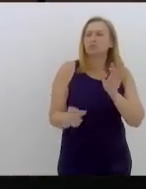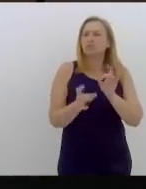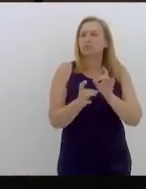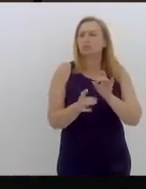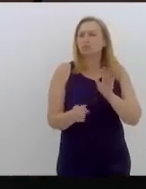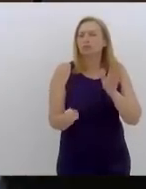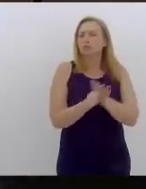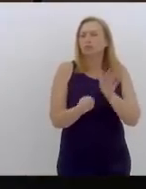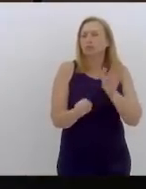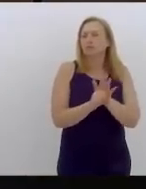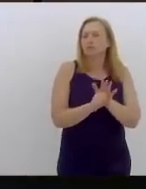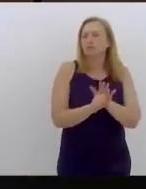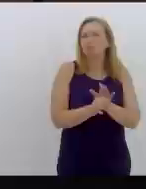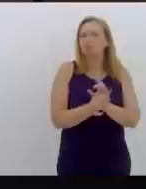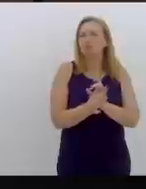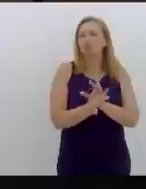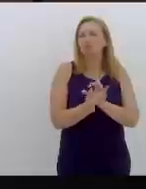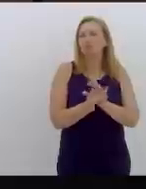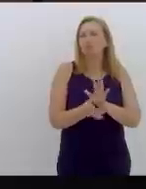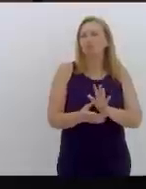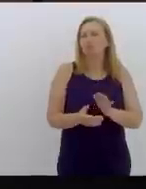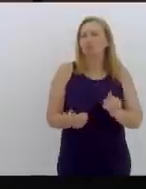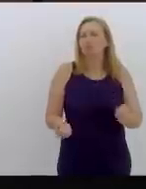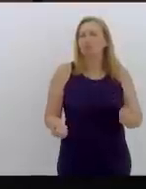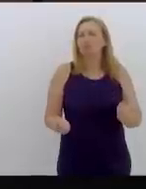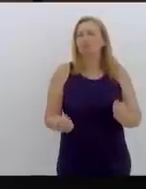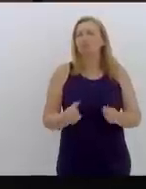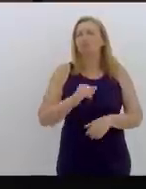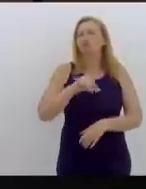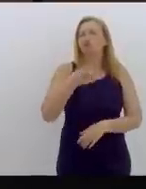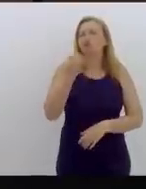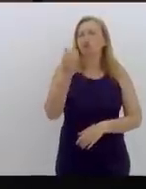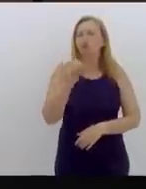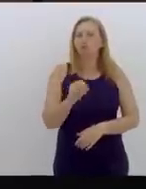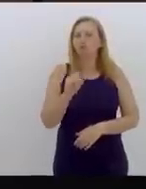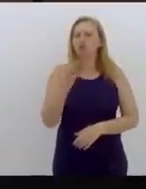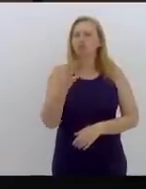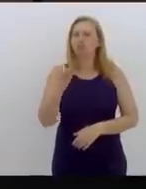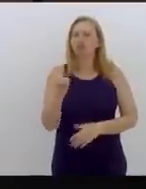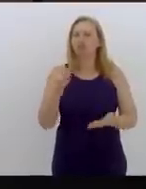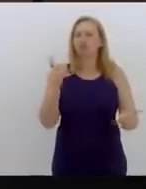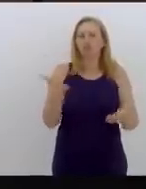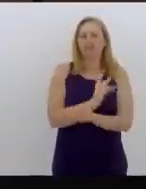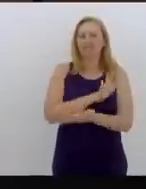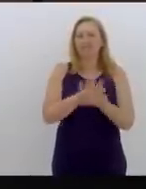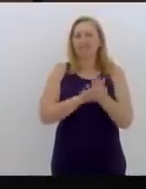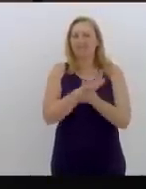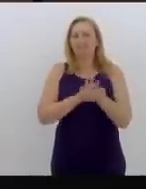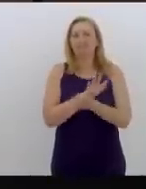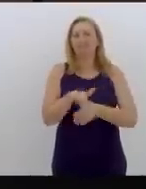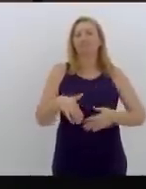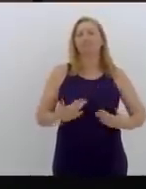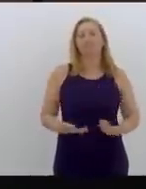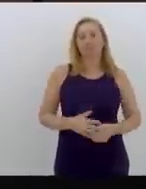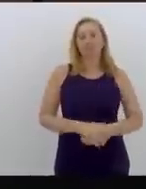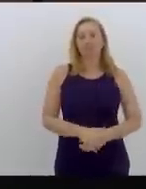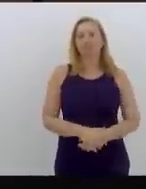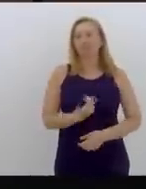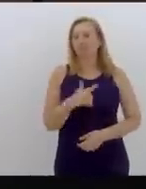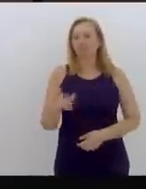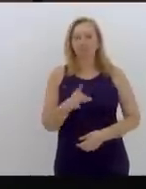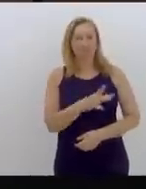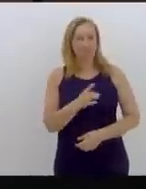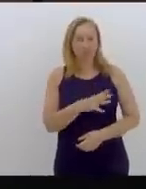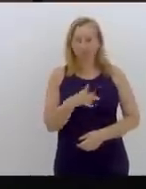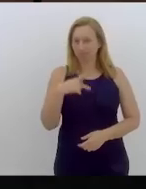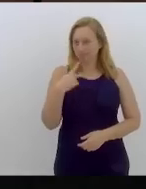caça-nix Seja lá o que for jogo de bicho e não acontece nada não tem medo de